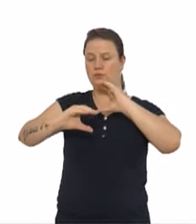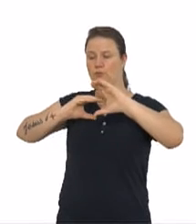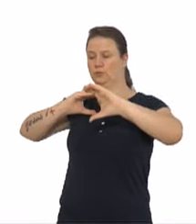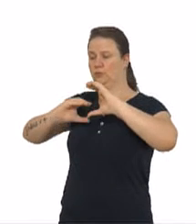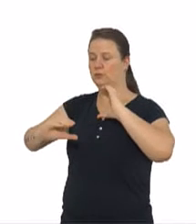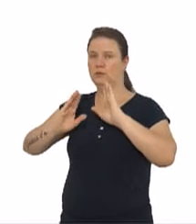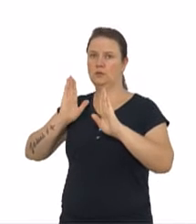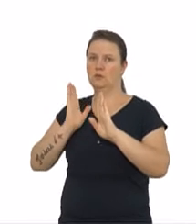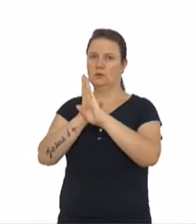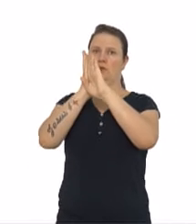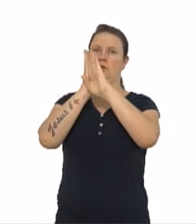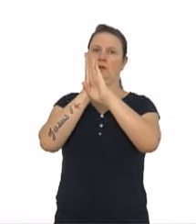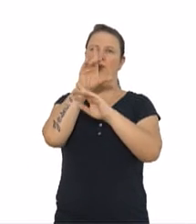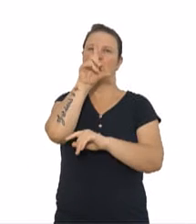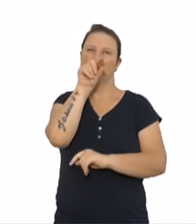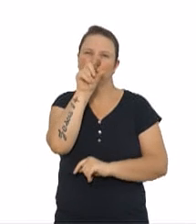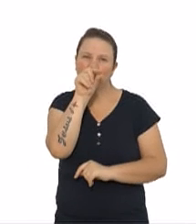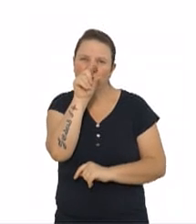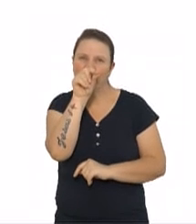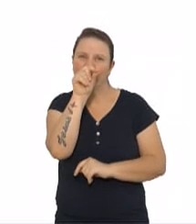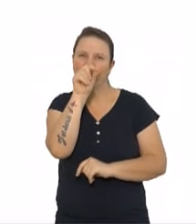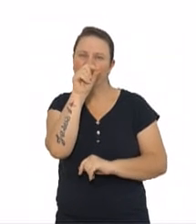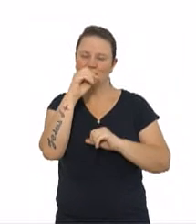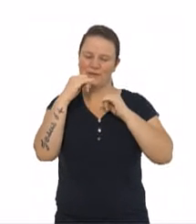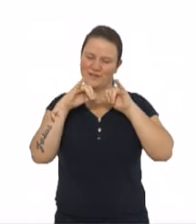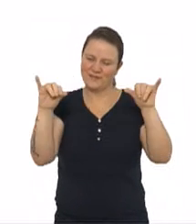de tweets, pela mensagem, certo?